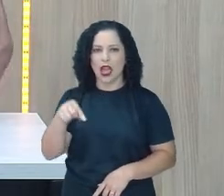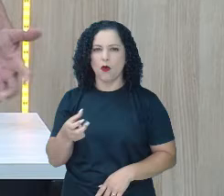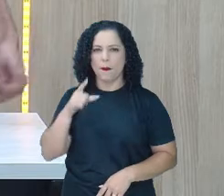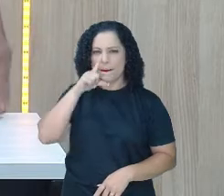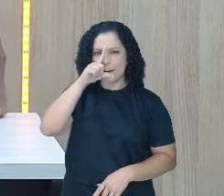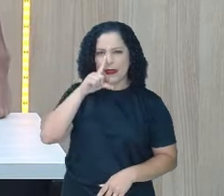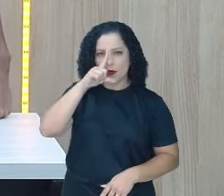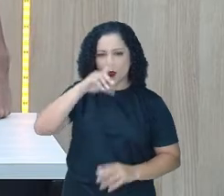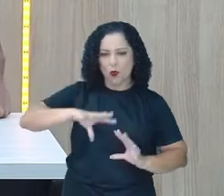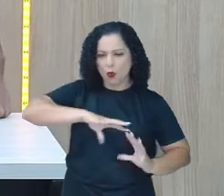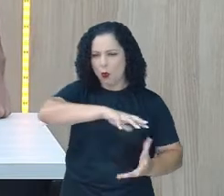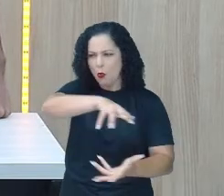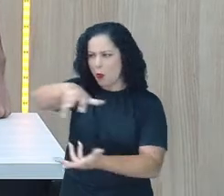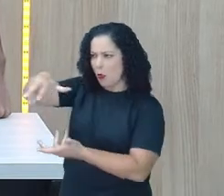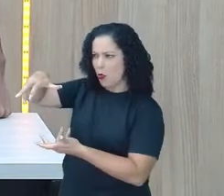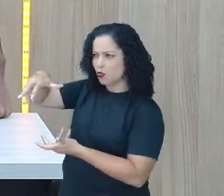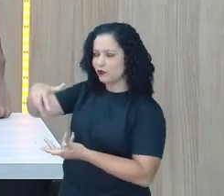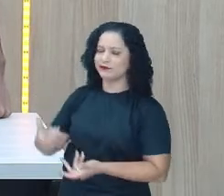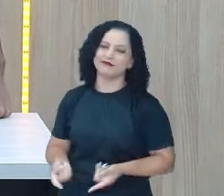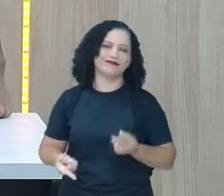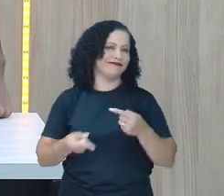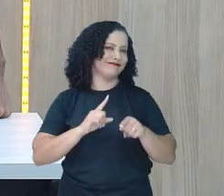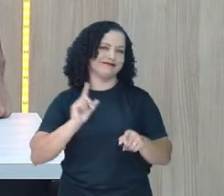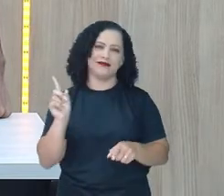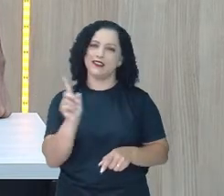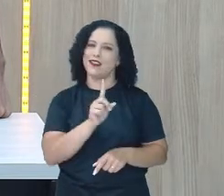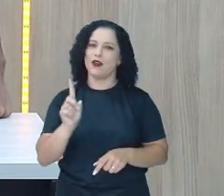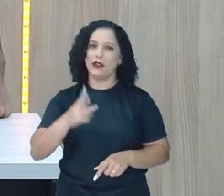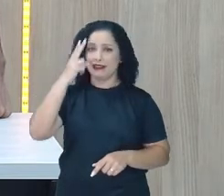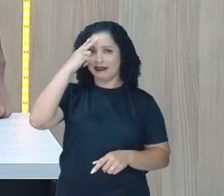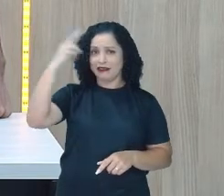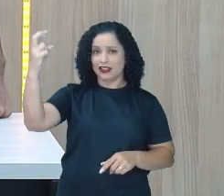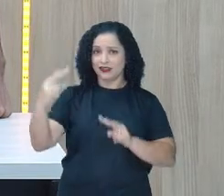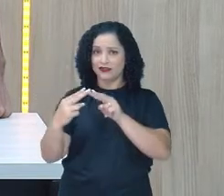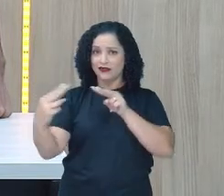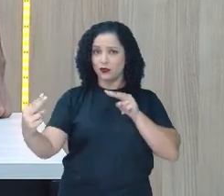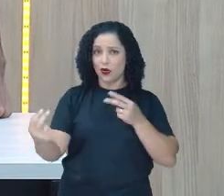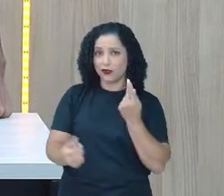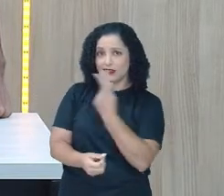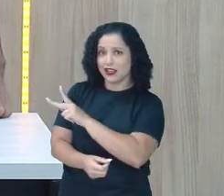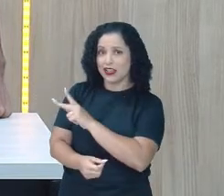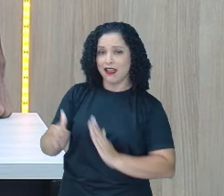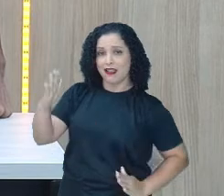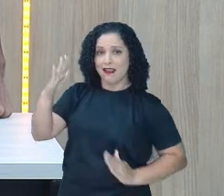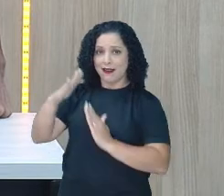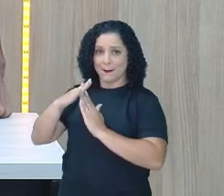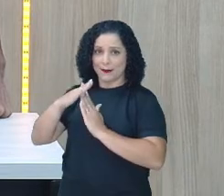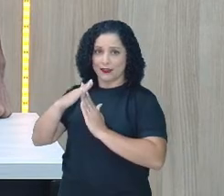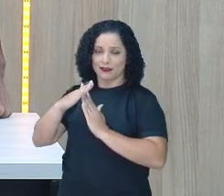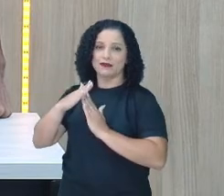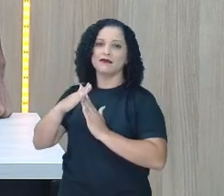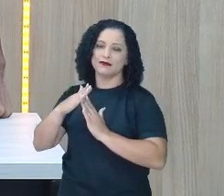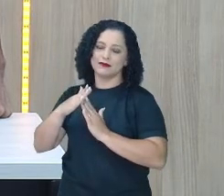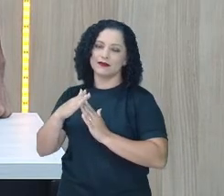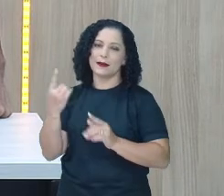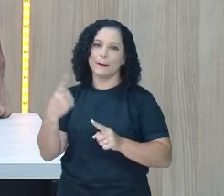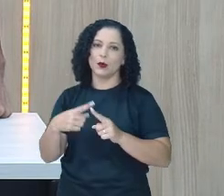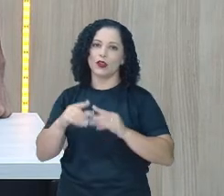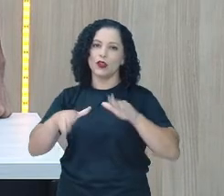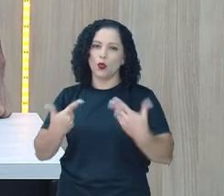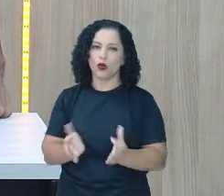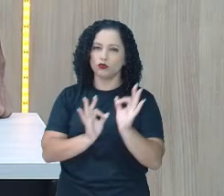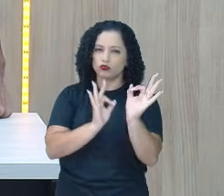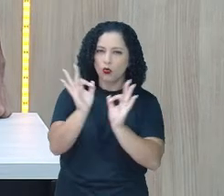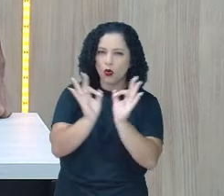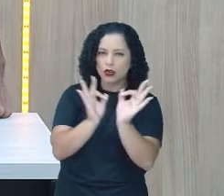o futuro da humanidade. Não. Tanto é que a inteligência artificial dele é limitada, porque quando você vai programar ele,